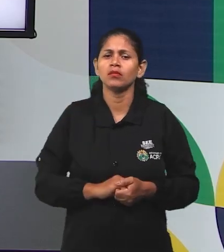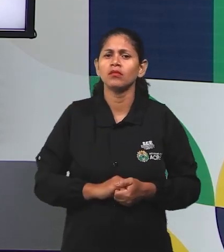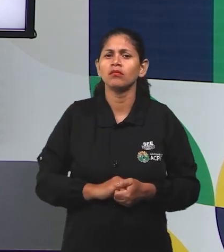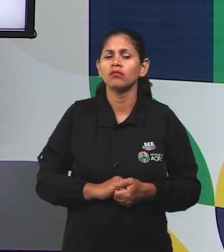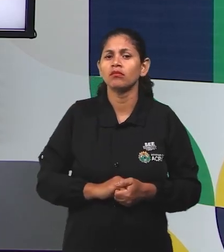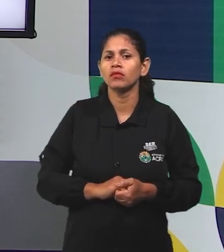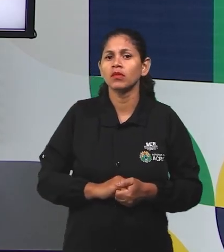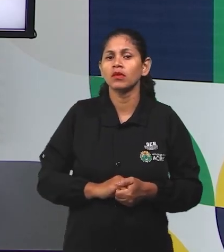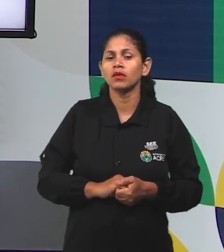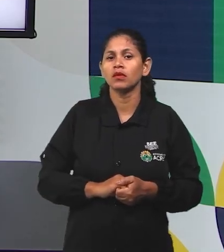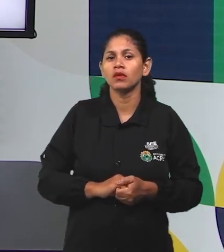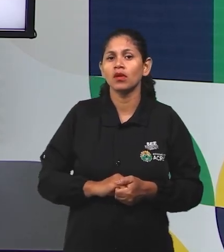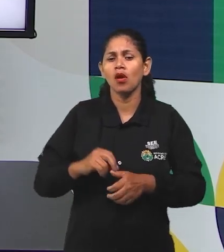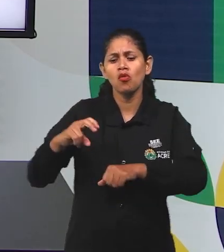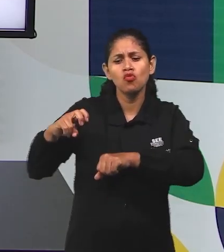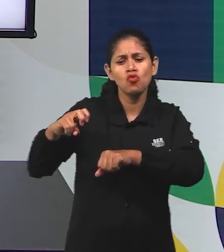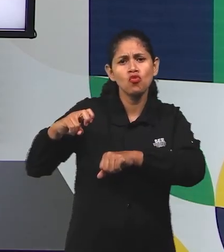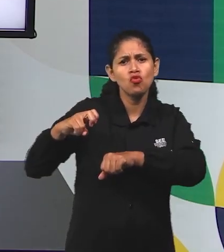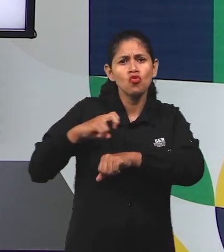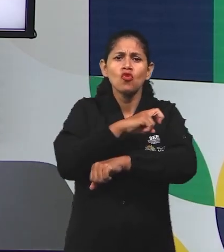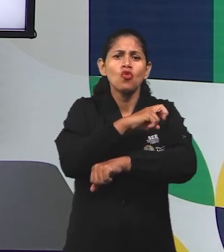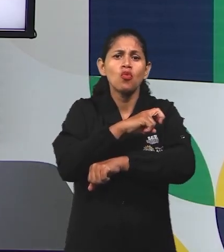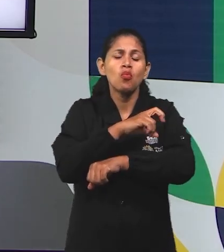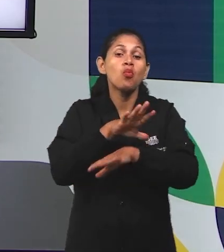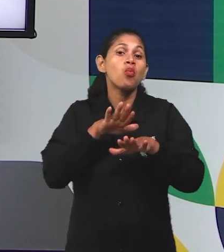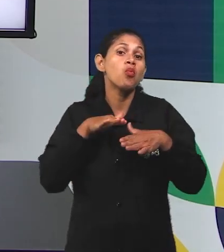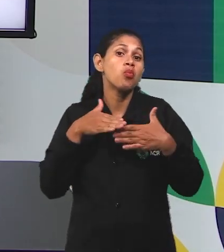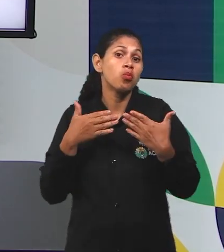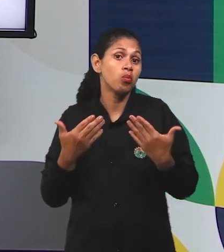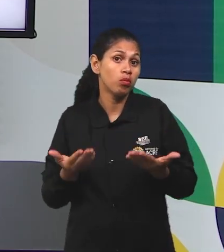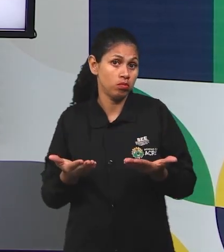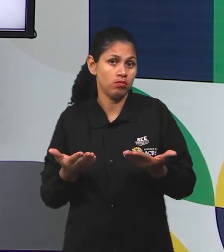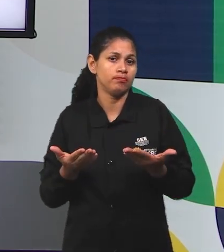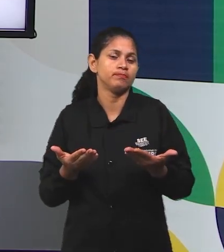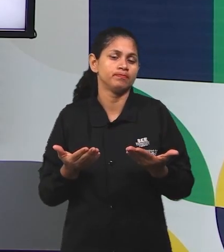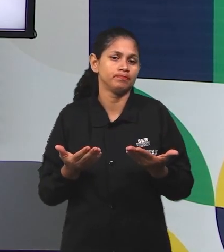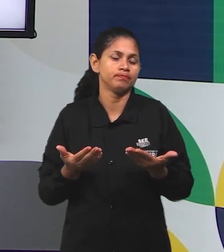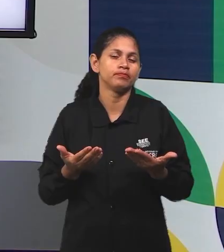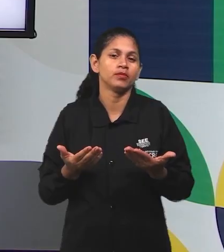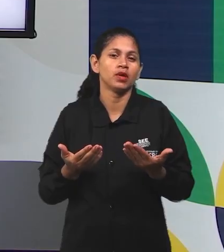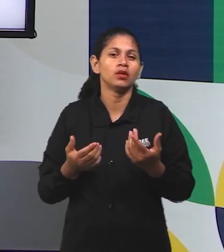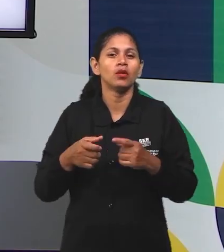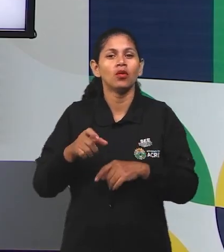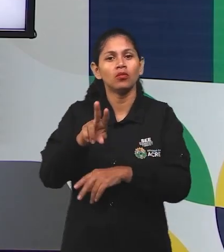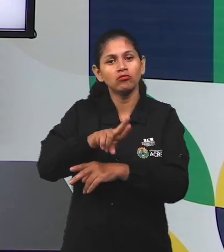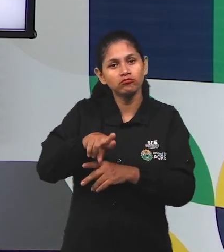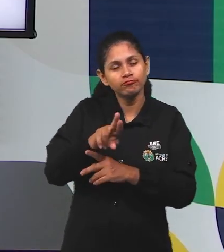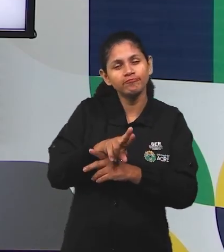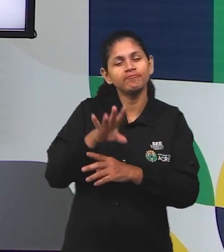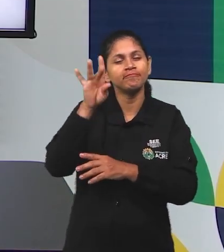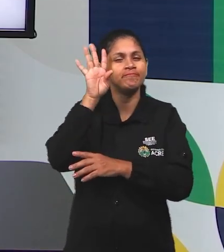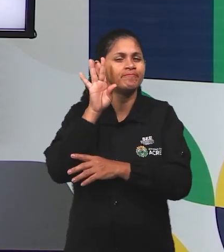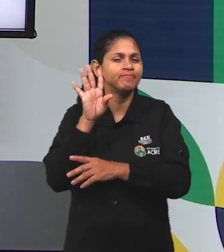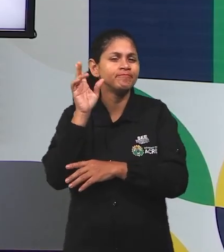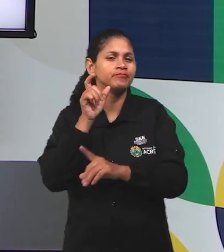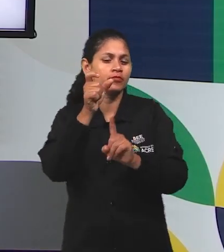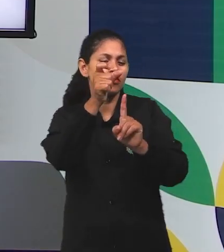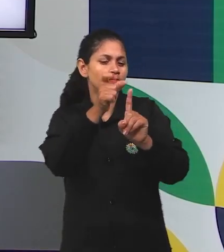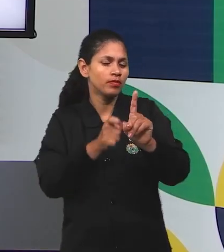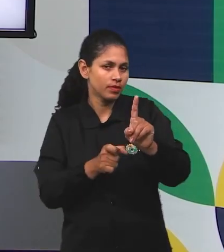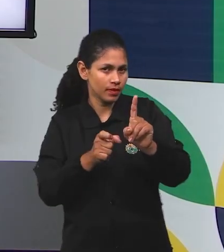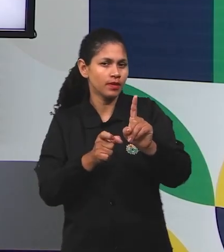exemplo, ele é tipo de velocidade. Perceba que quando se utiliza a ideia de atleta e está usando a grandeza